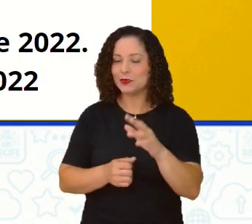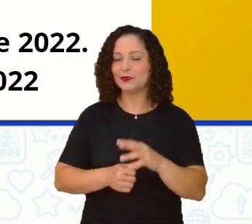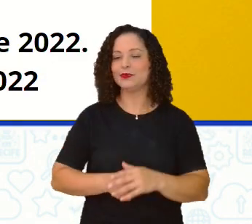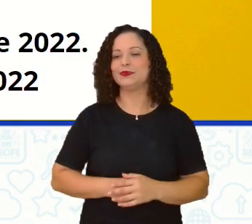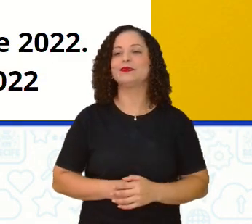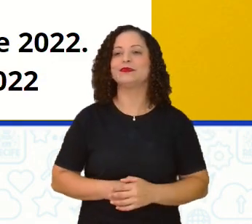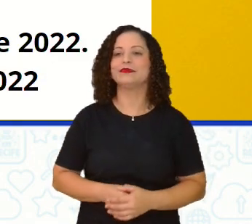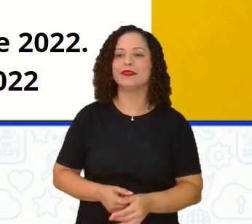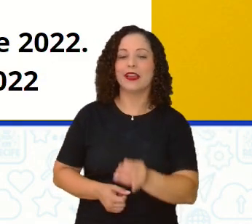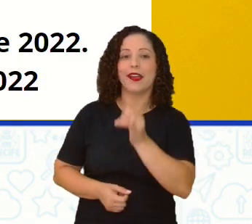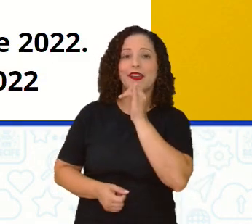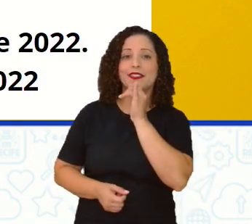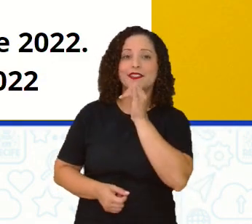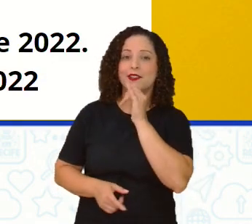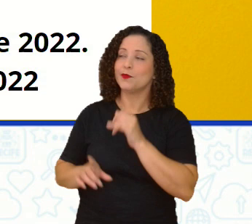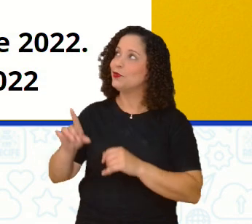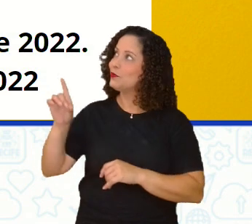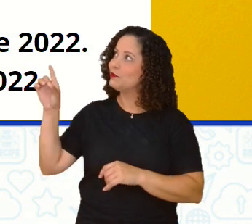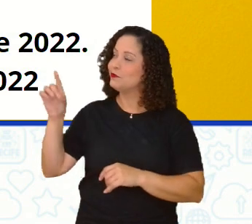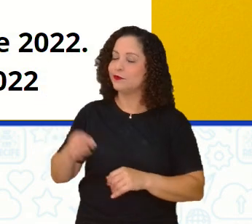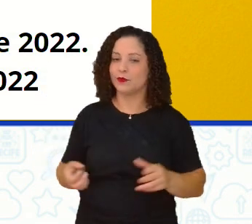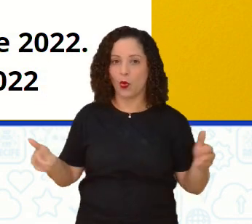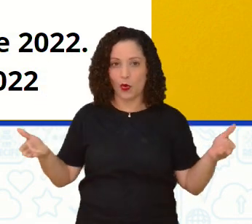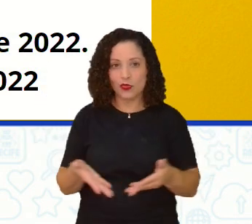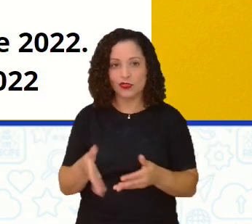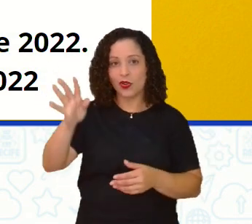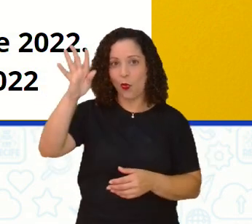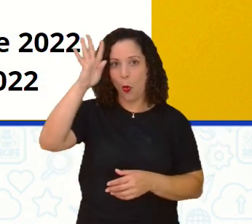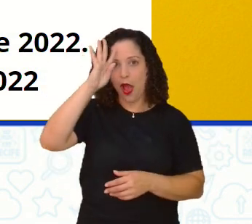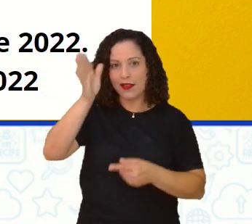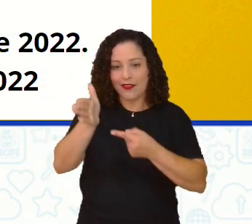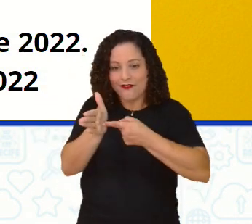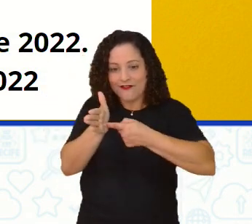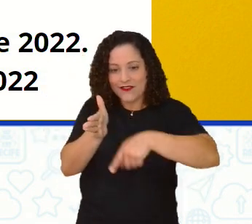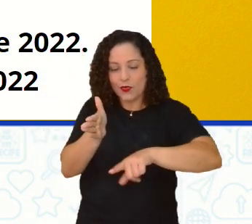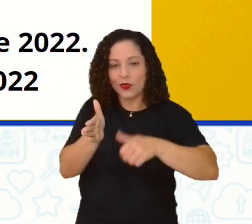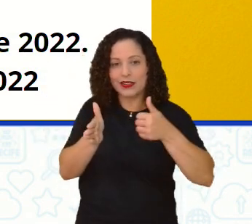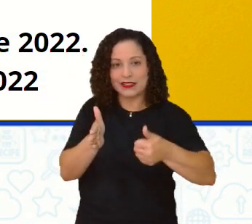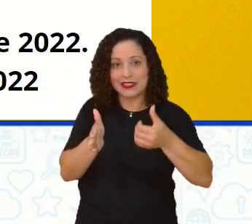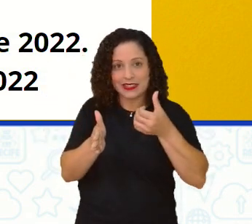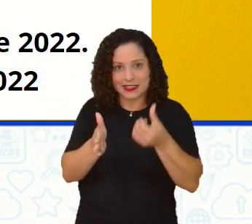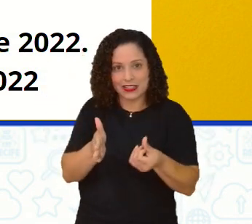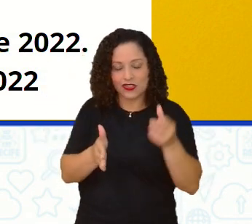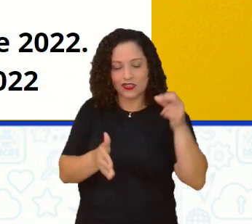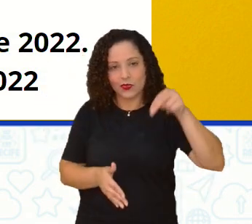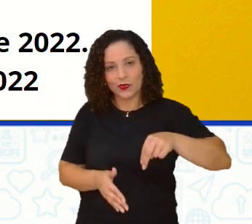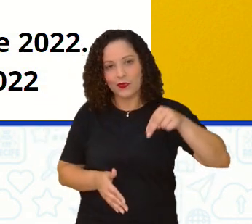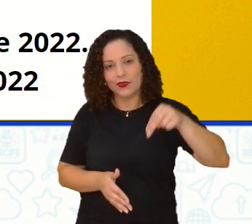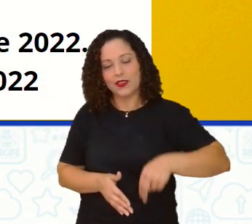Então, esse exemplo aqui, né? Quarta-feira, vírgula, 16 de novembro de